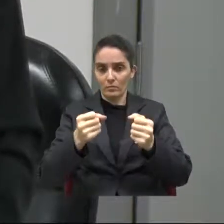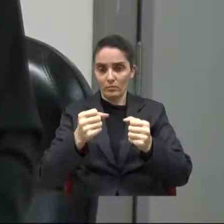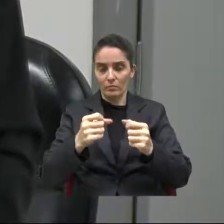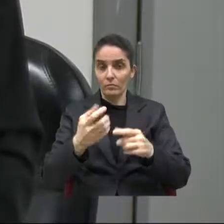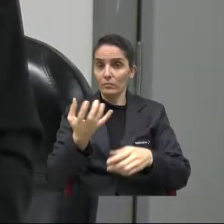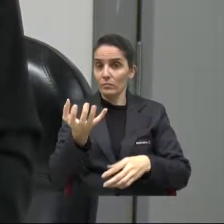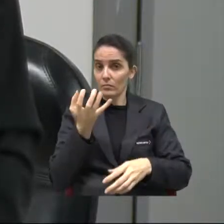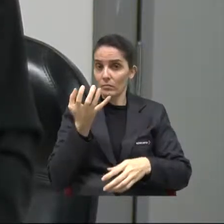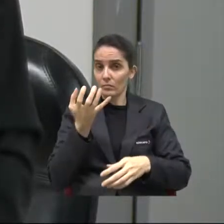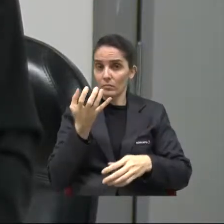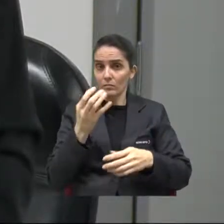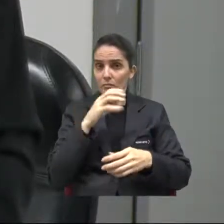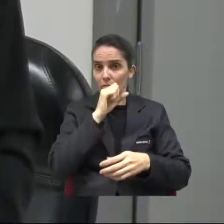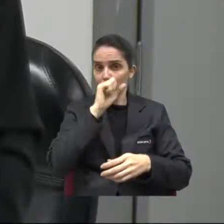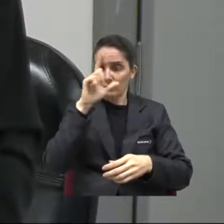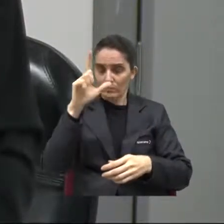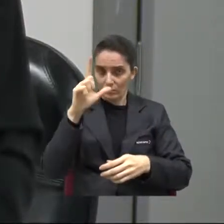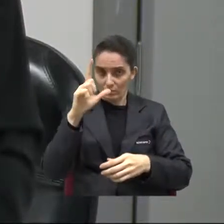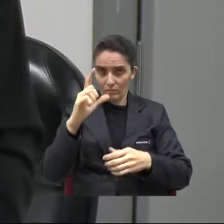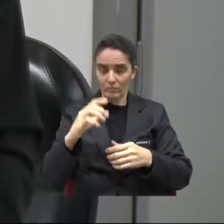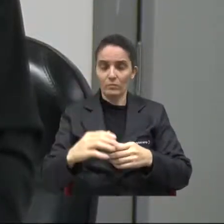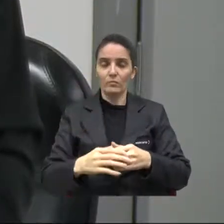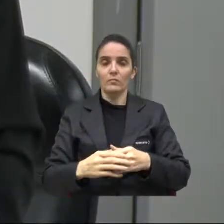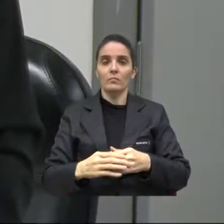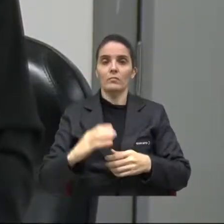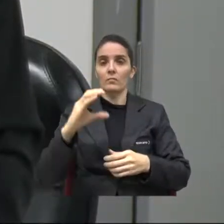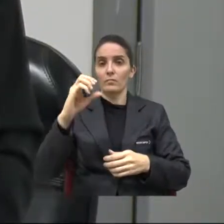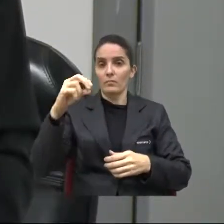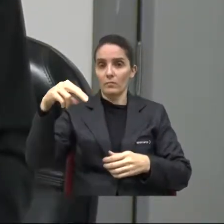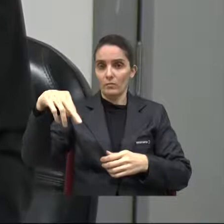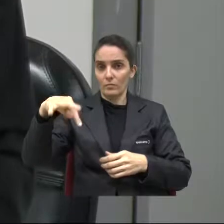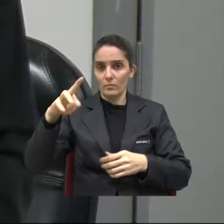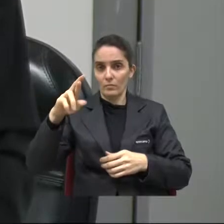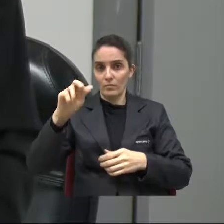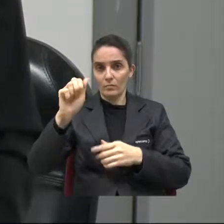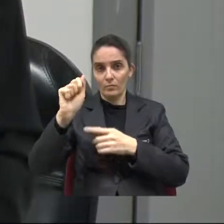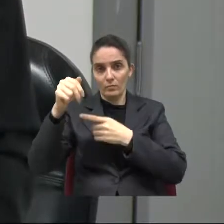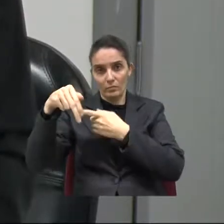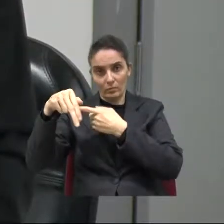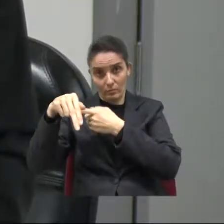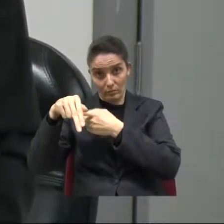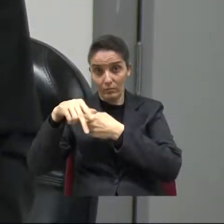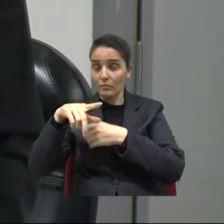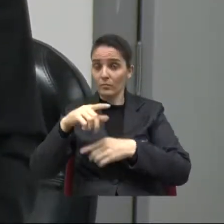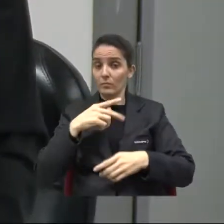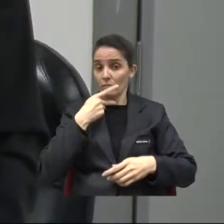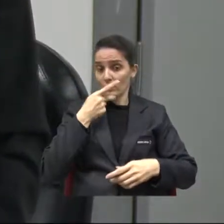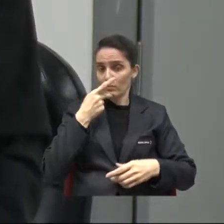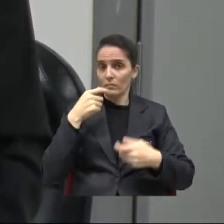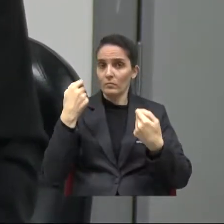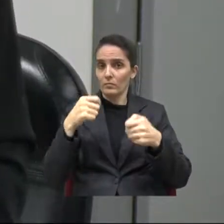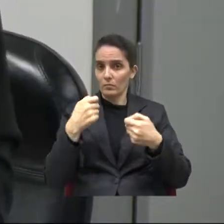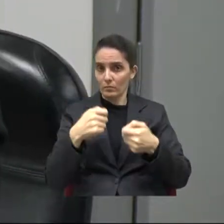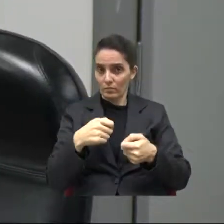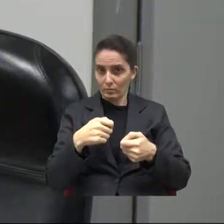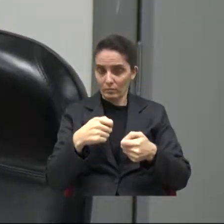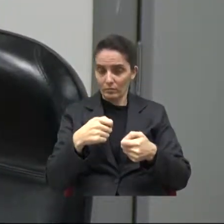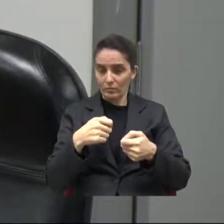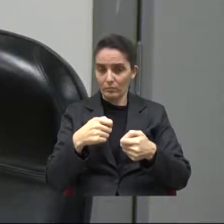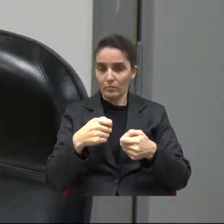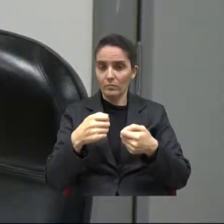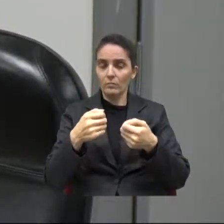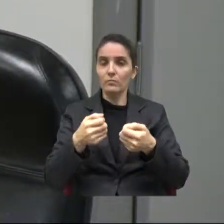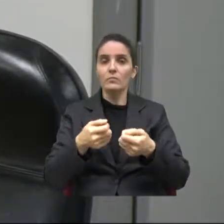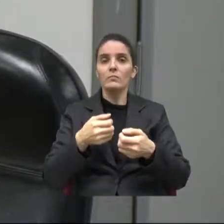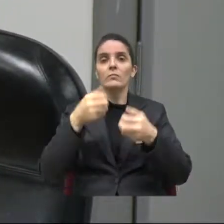que a resolução do CONTRAN, que traz essas diretrizes, sejam implantadas em caráter efetivo e